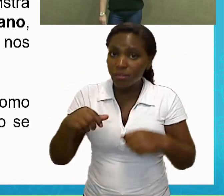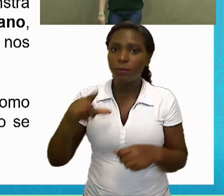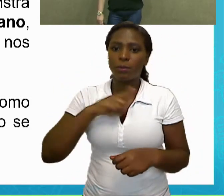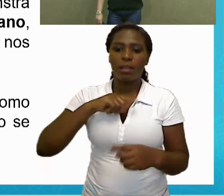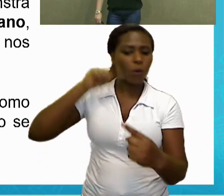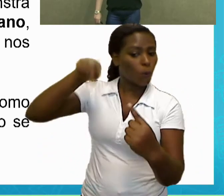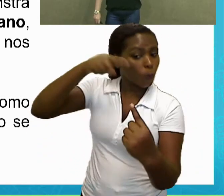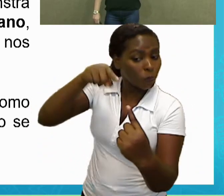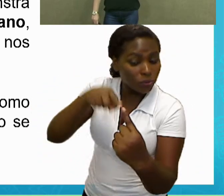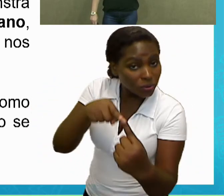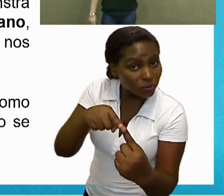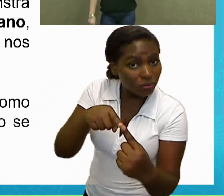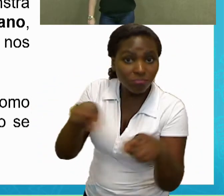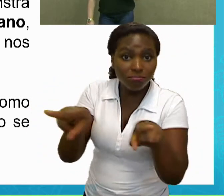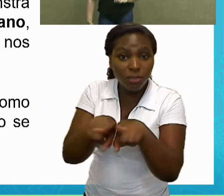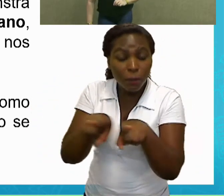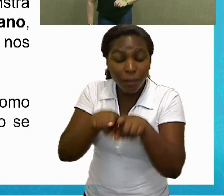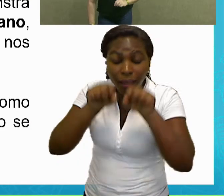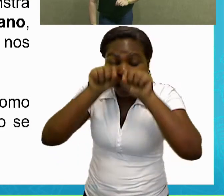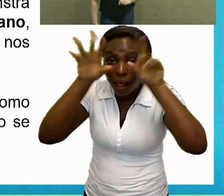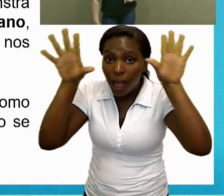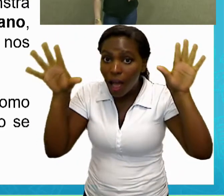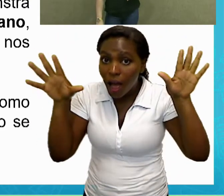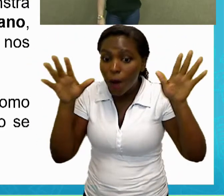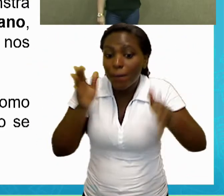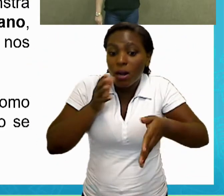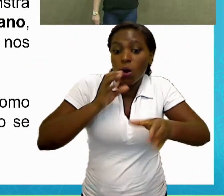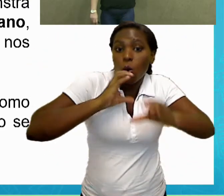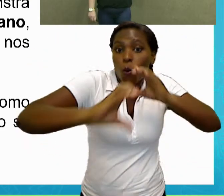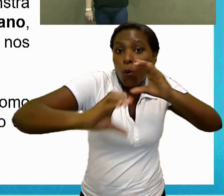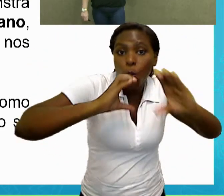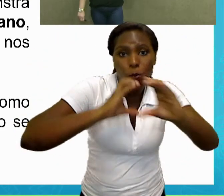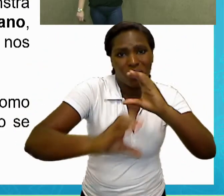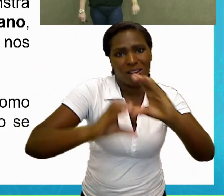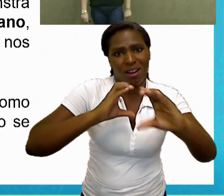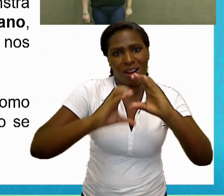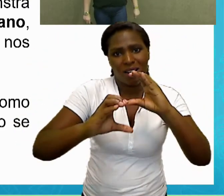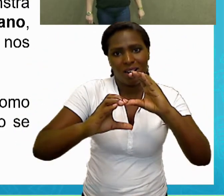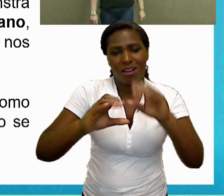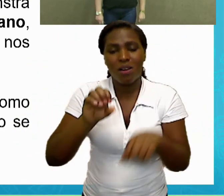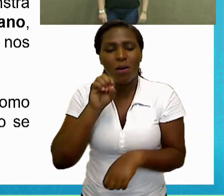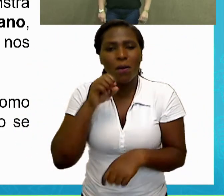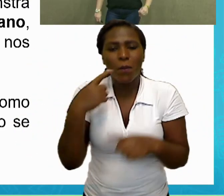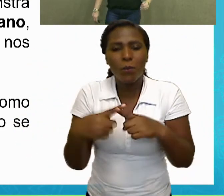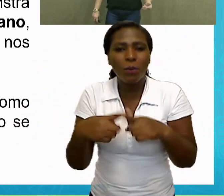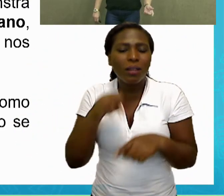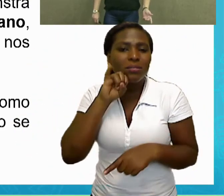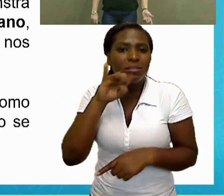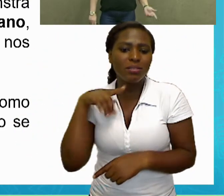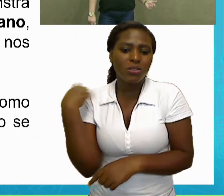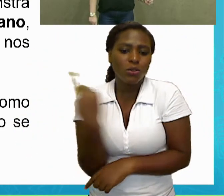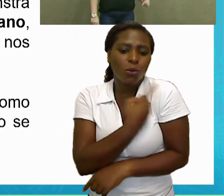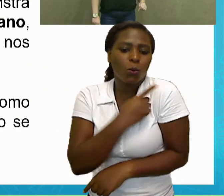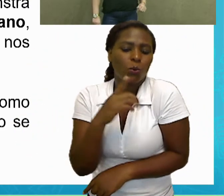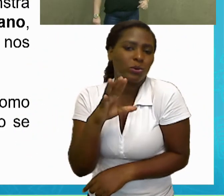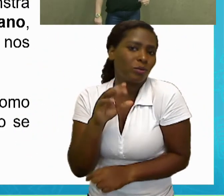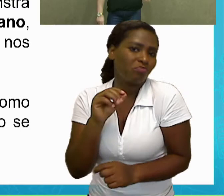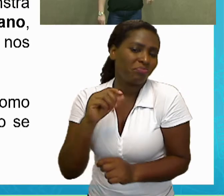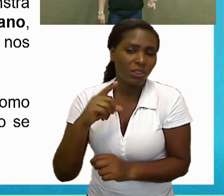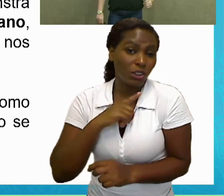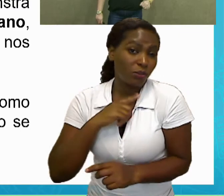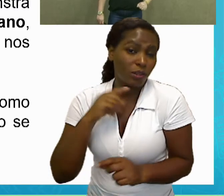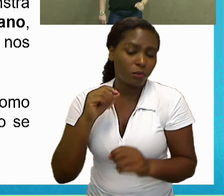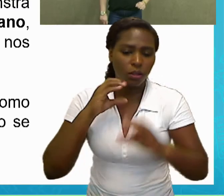comunicarmos. Comunicar-se bem aumenta as chances de sucesso, como também destaca